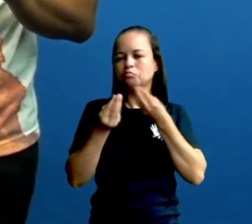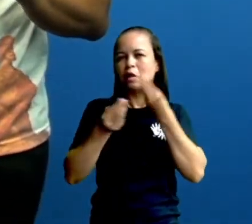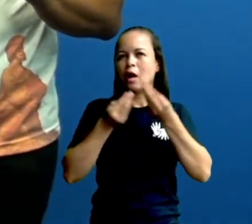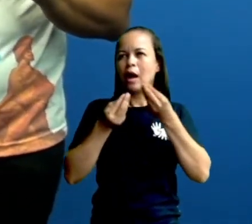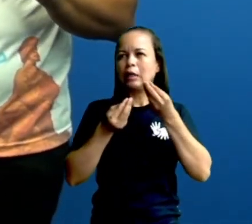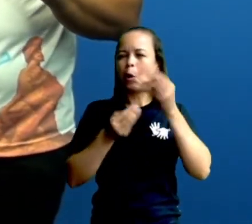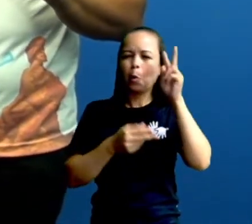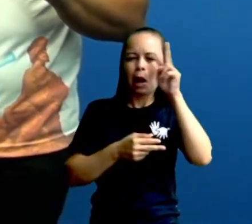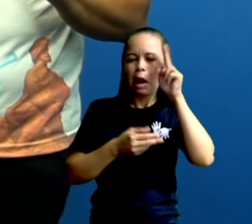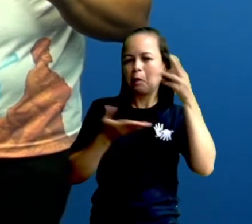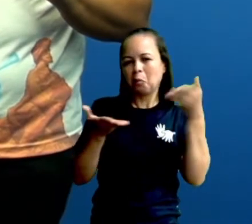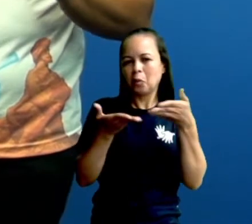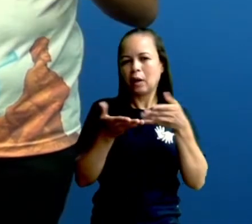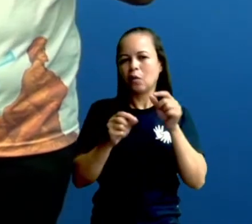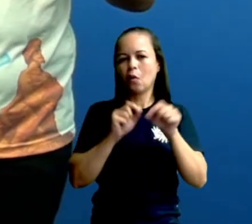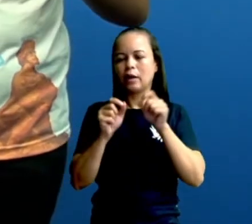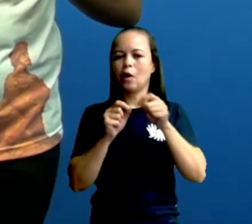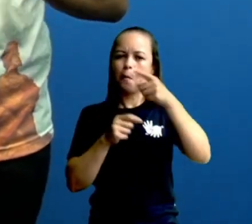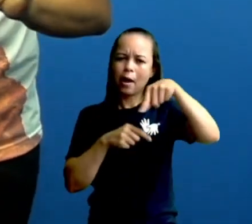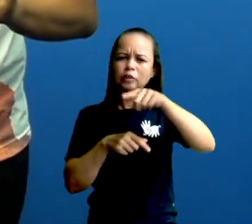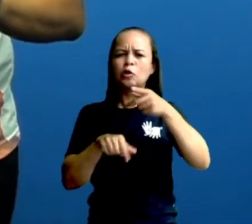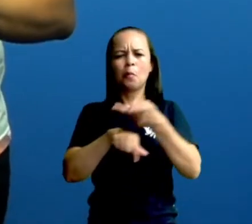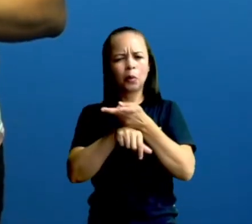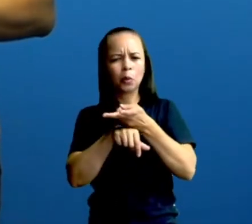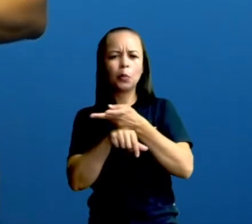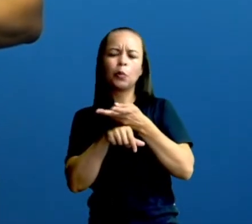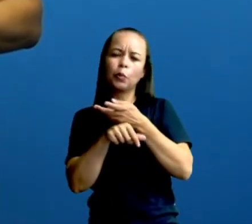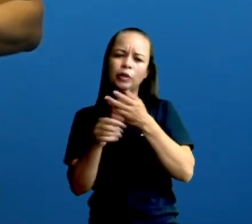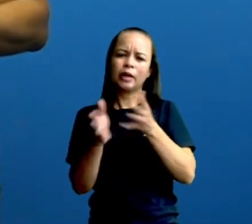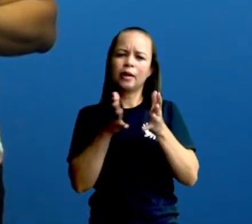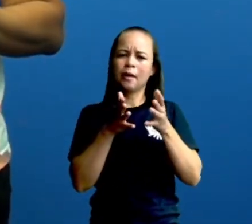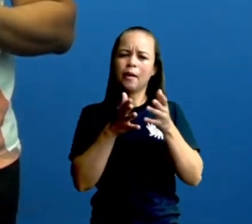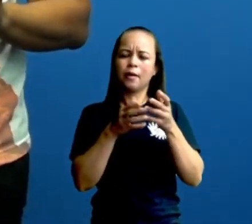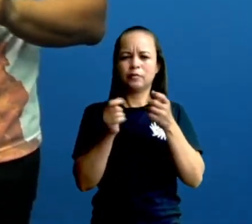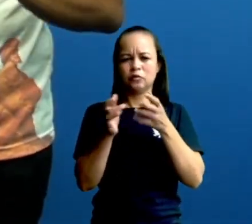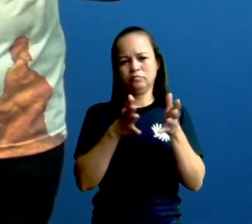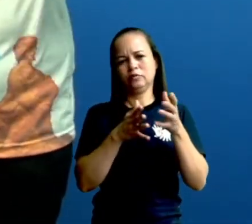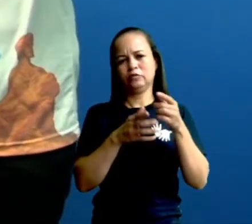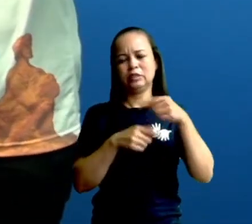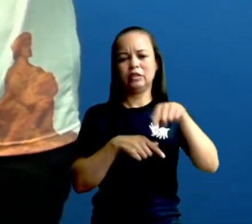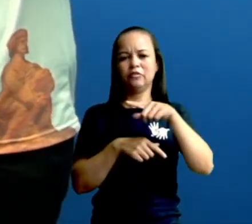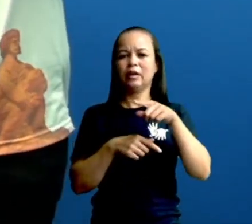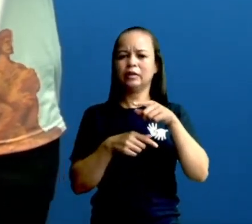memória não me faz eu lembrar com precisão. Mas, se você colocar lá, você vai